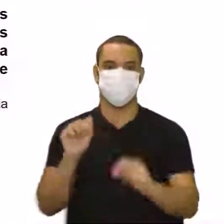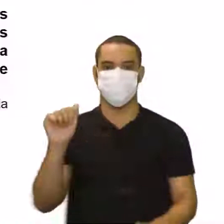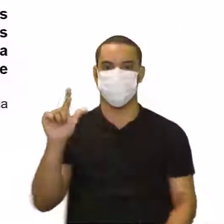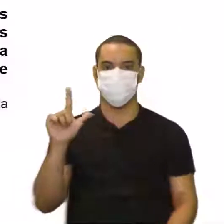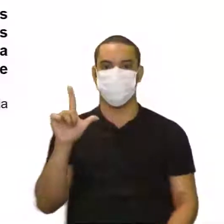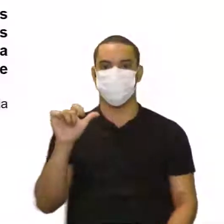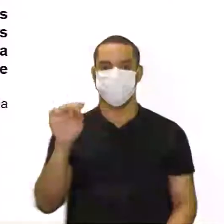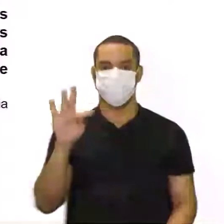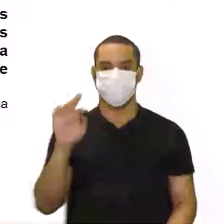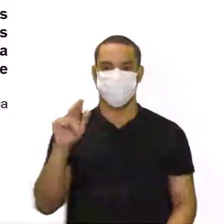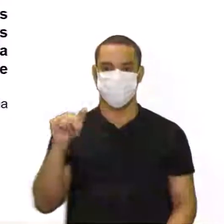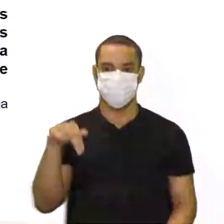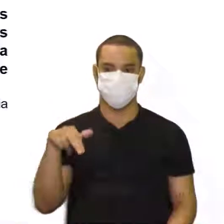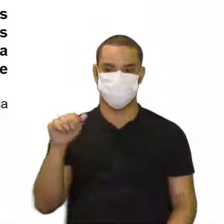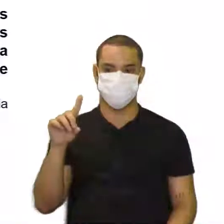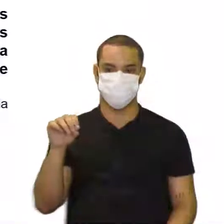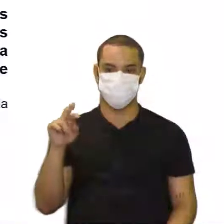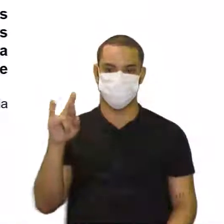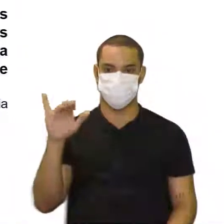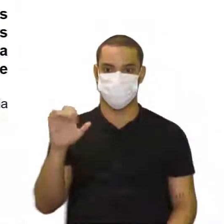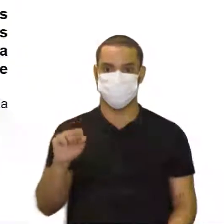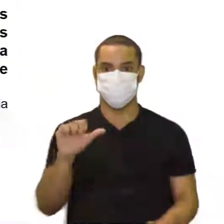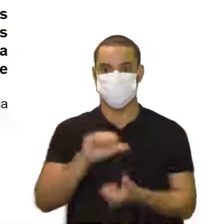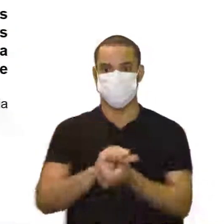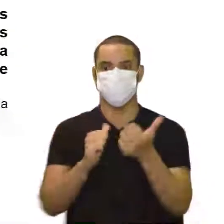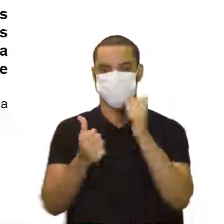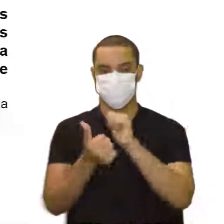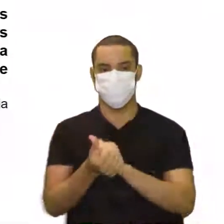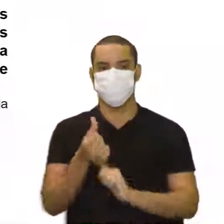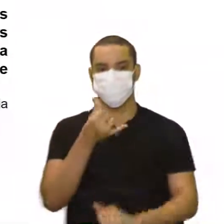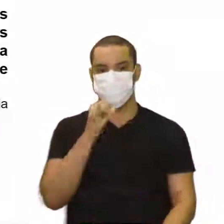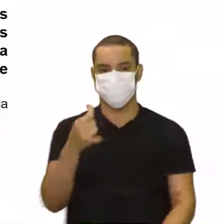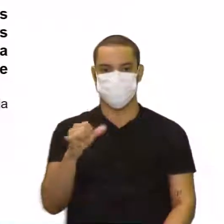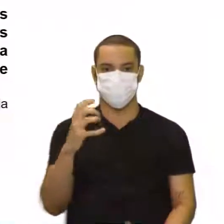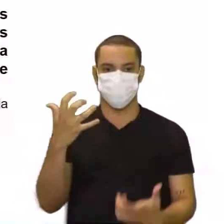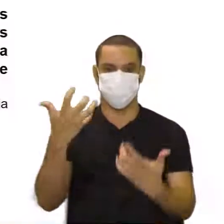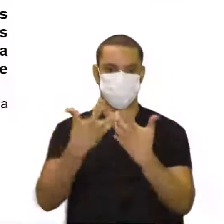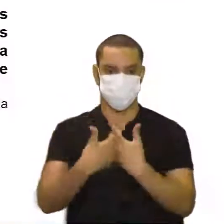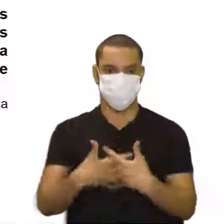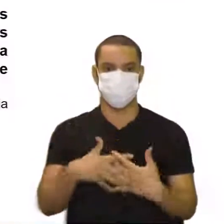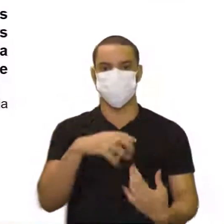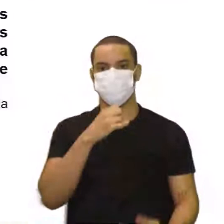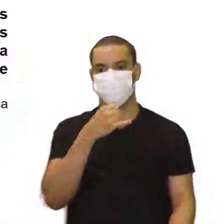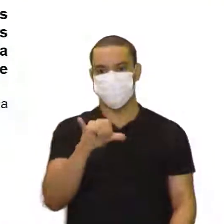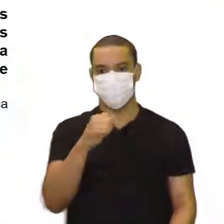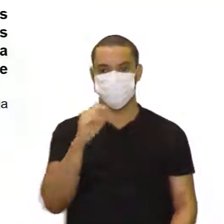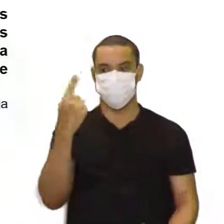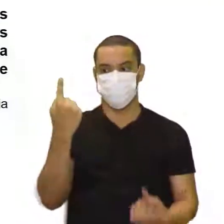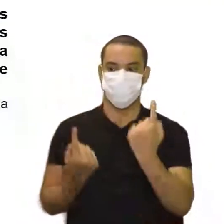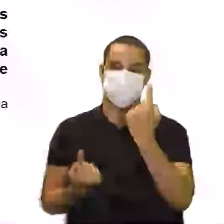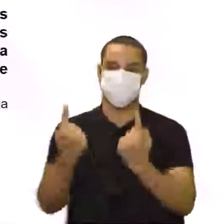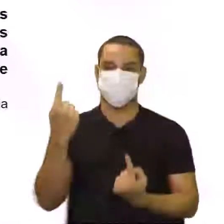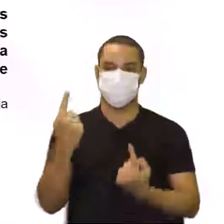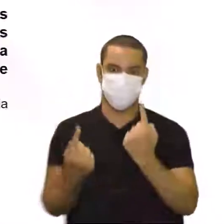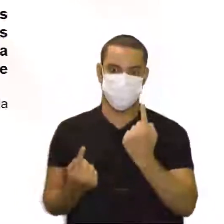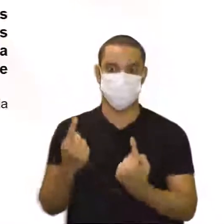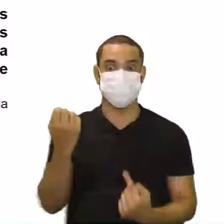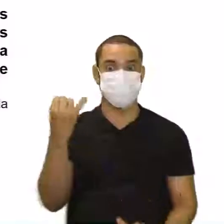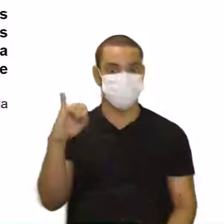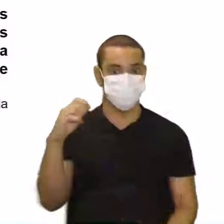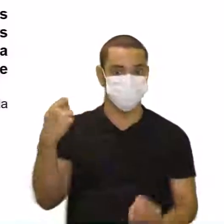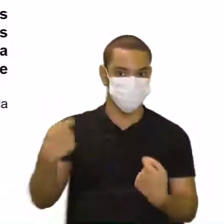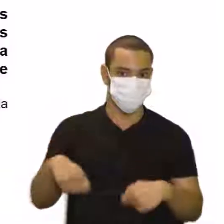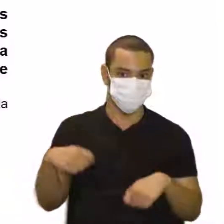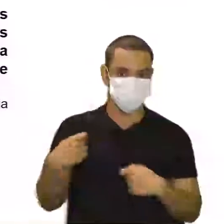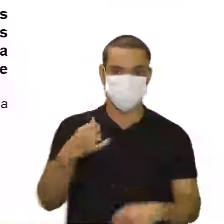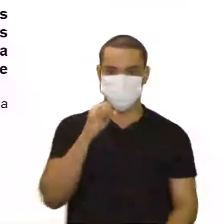que transformam a energia mecânica em energia elétrica alternada. É por isso que é alternadores, tá? Quando eu preciso aí